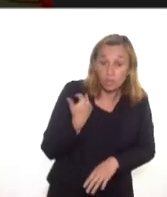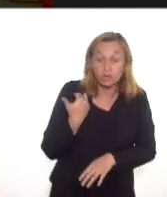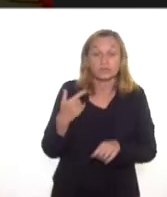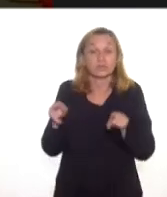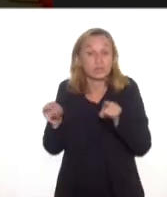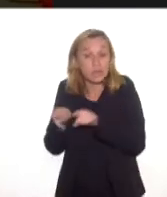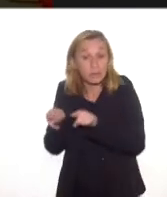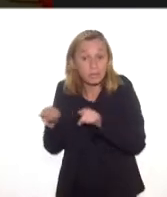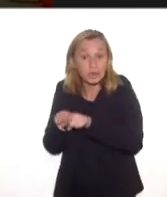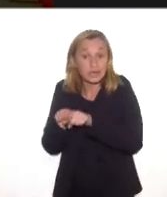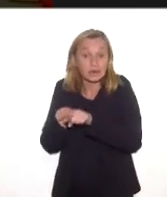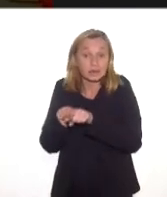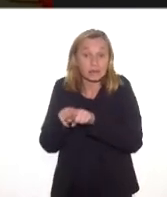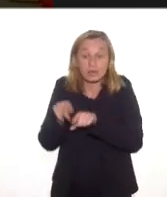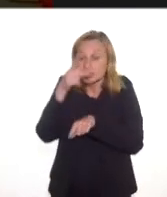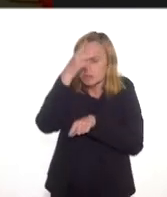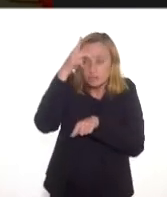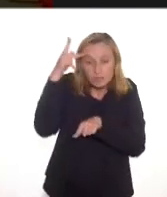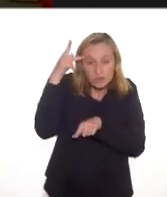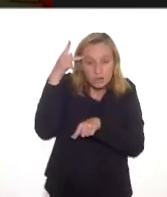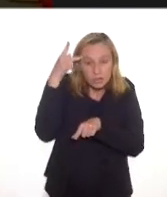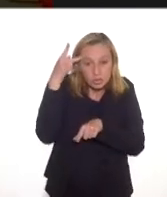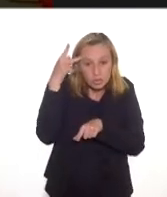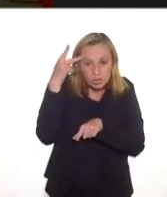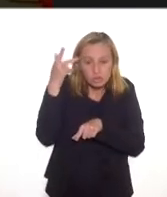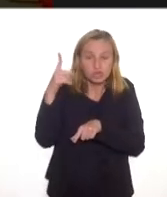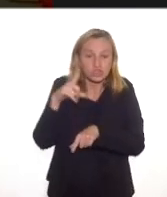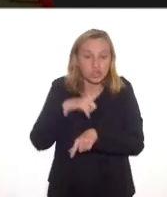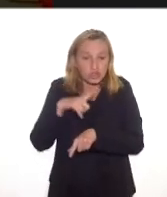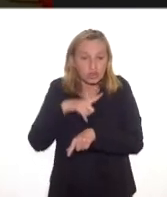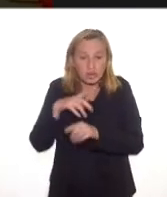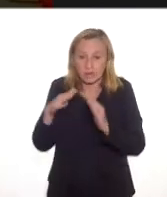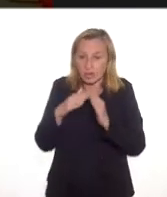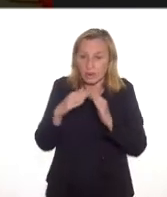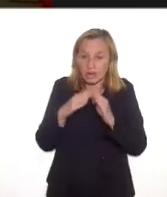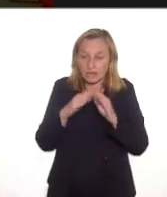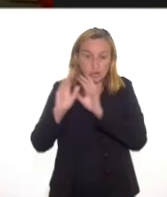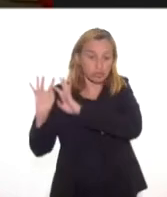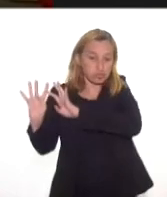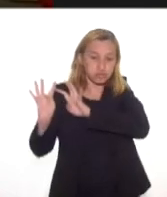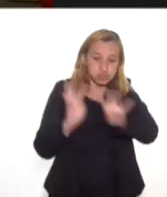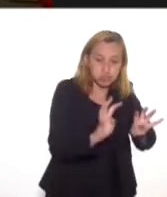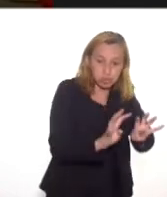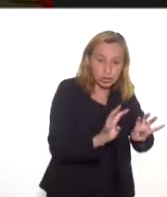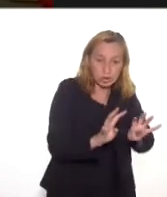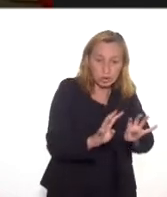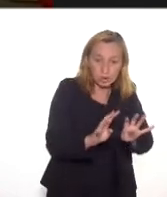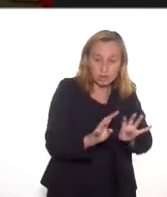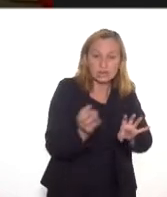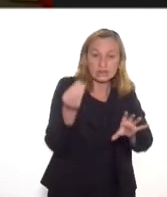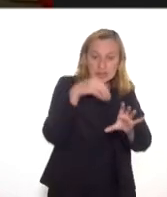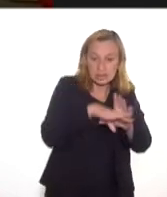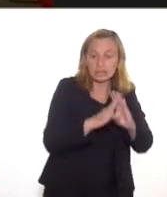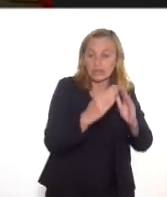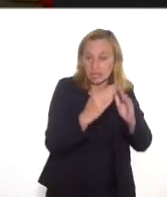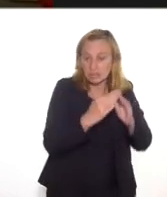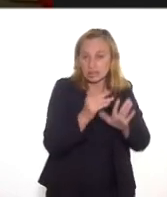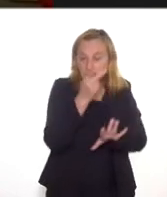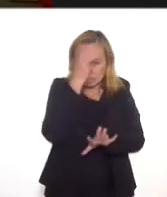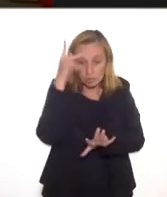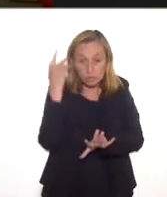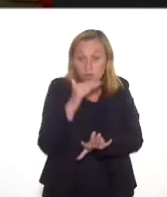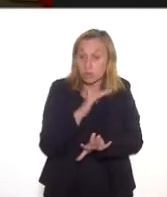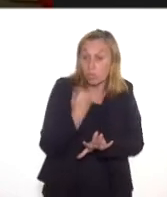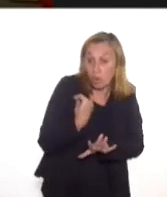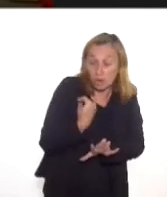também de pessoas que tiveram as suas casas invadidas e pessoas dentro da casa dessas pessoas